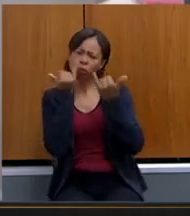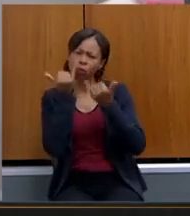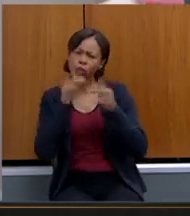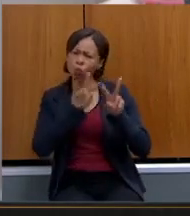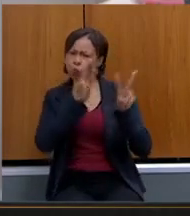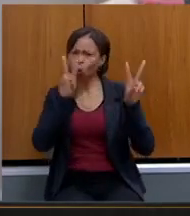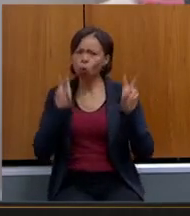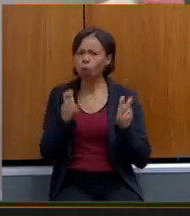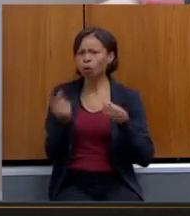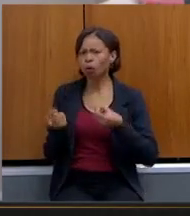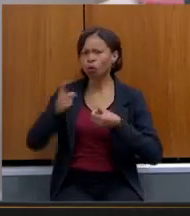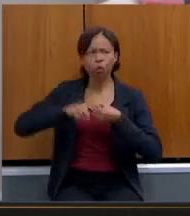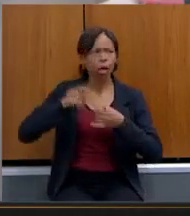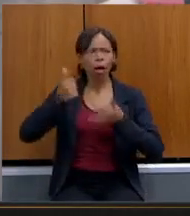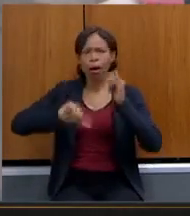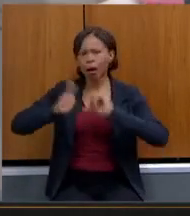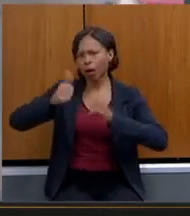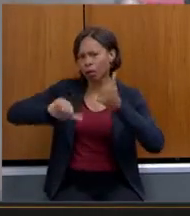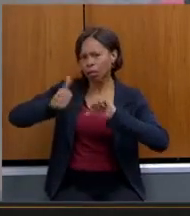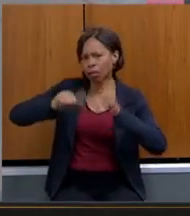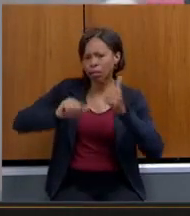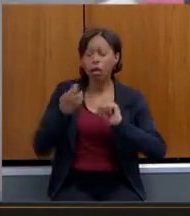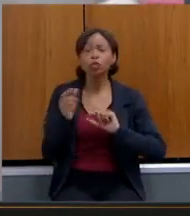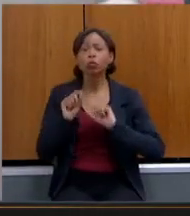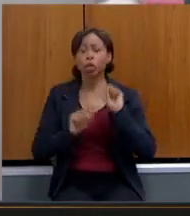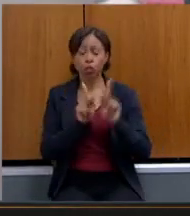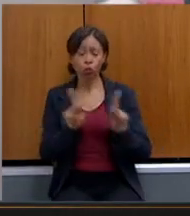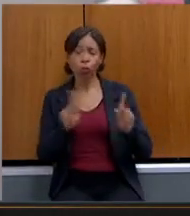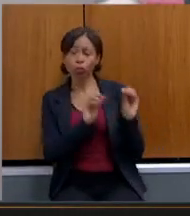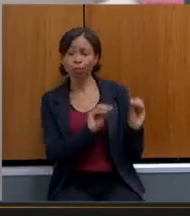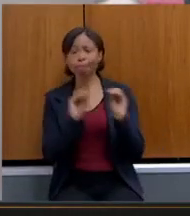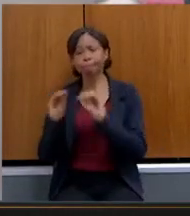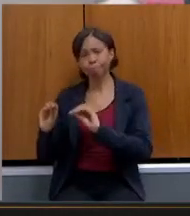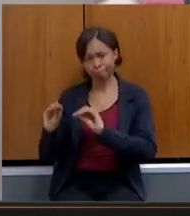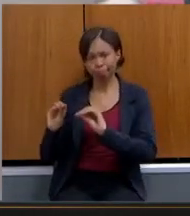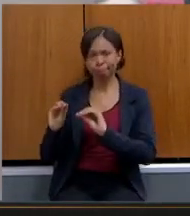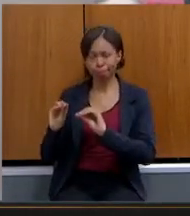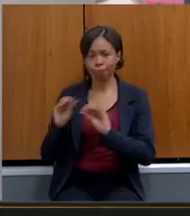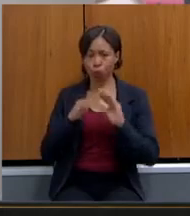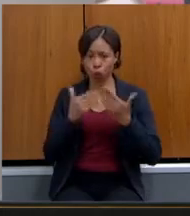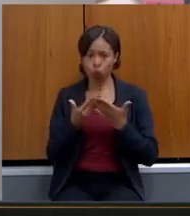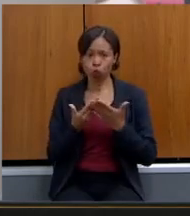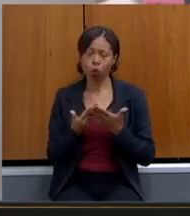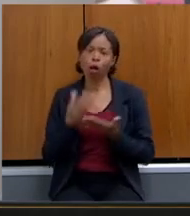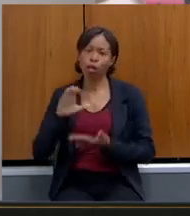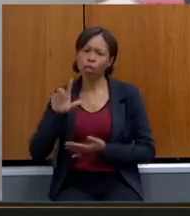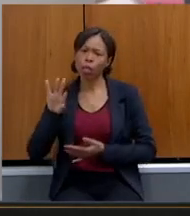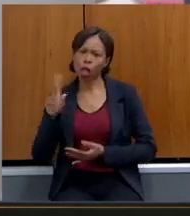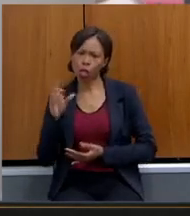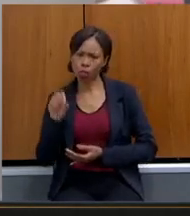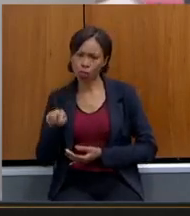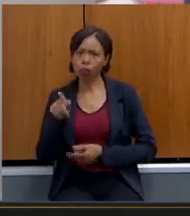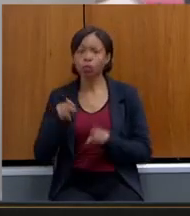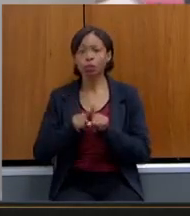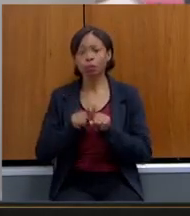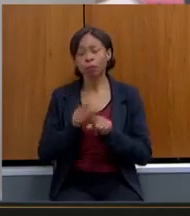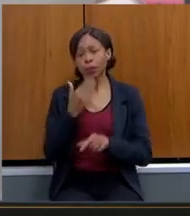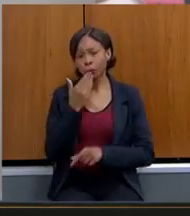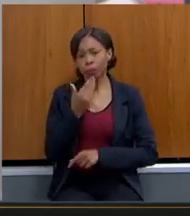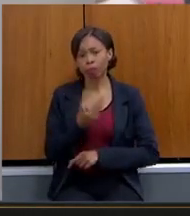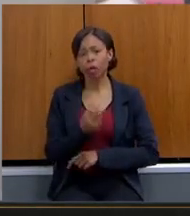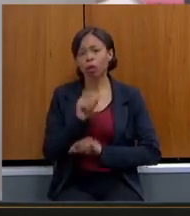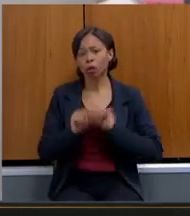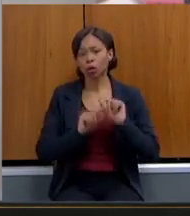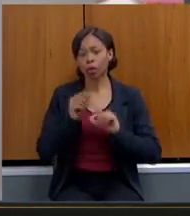sobre a retomada da análises e das emoções dos professores também dos deputados realizam esse processo requer a